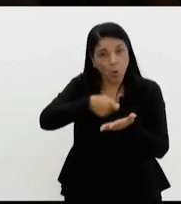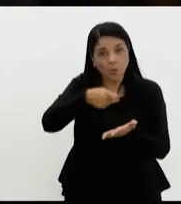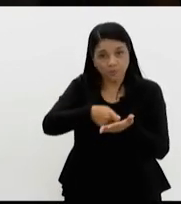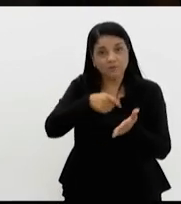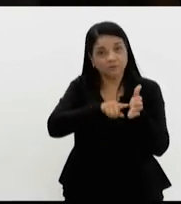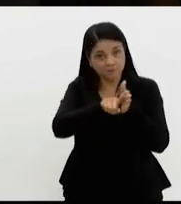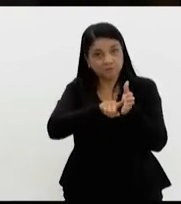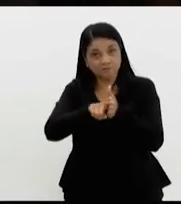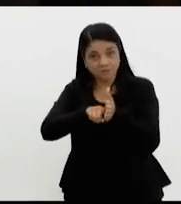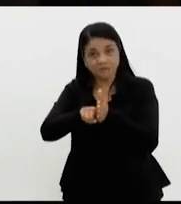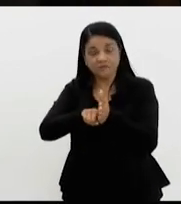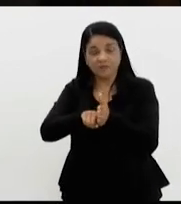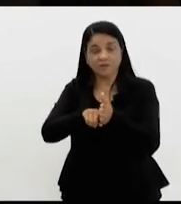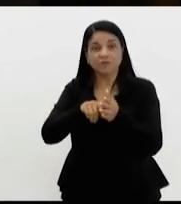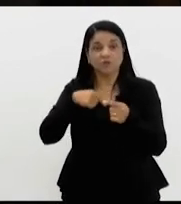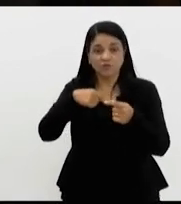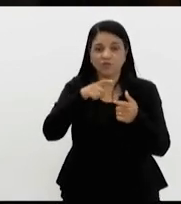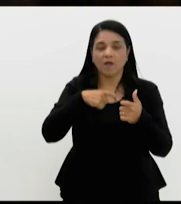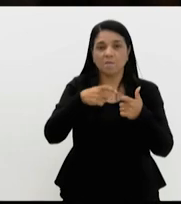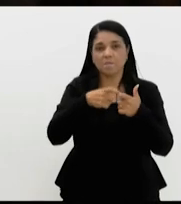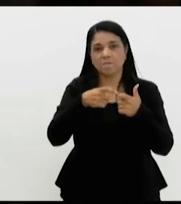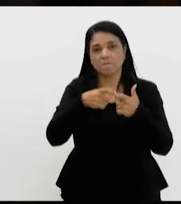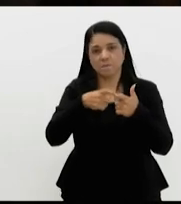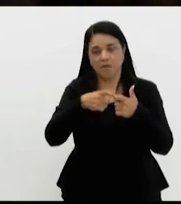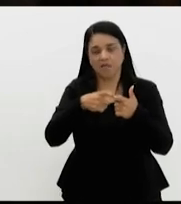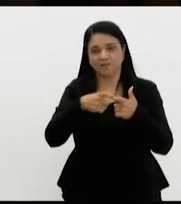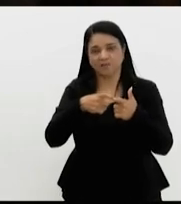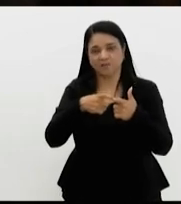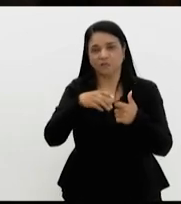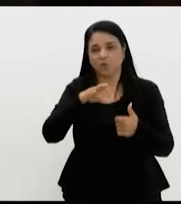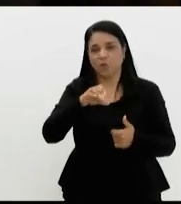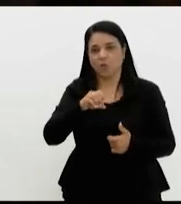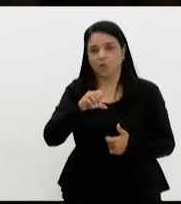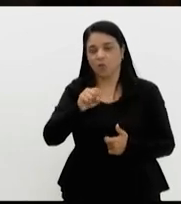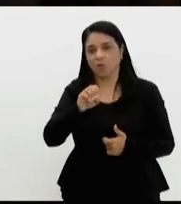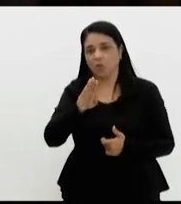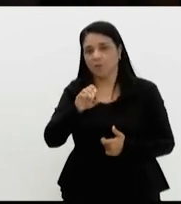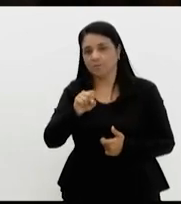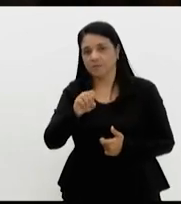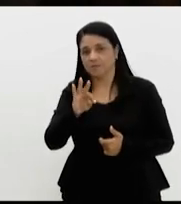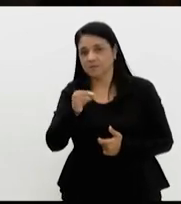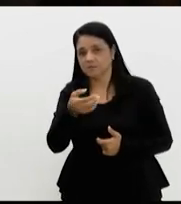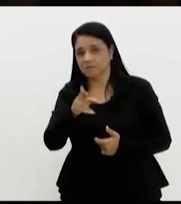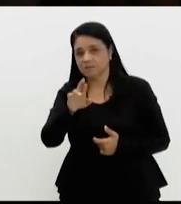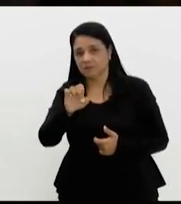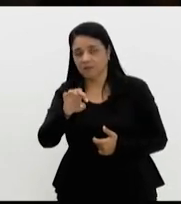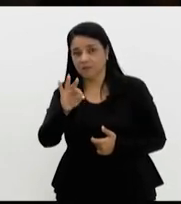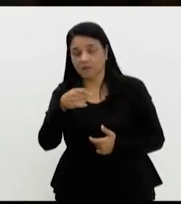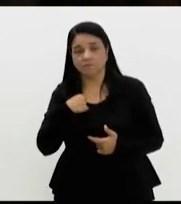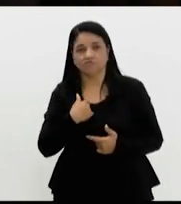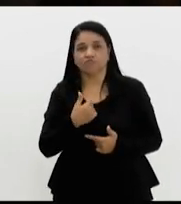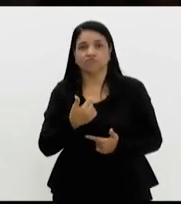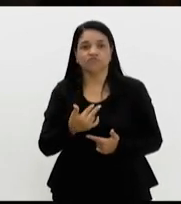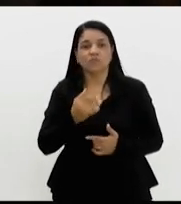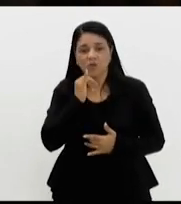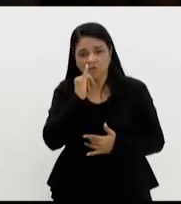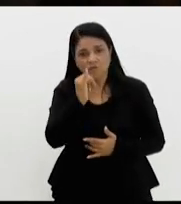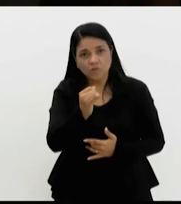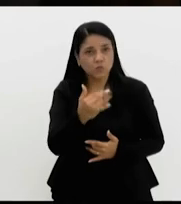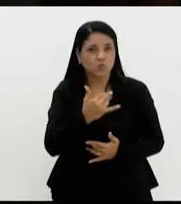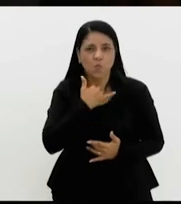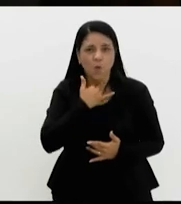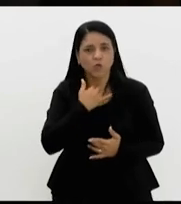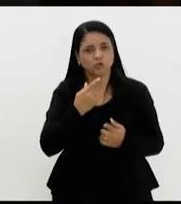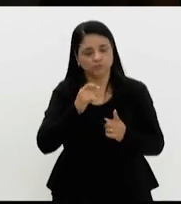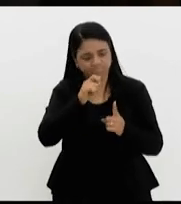nós, quando vamos na consulta do obstetra no início da gravidez, a primeira coisa que o obstetra fala é o seguinte: você não pode perder o exame morfológico